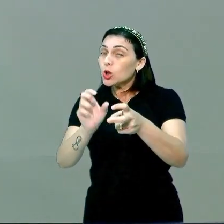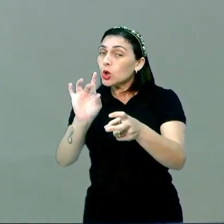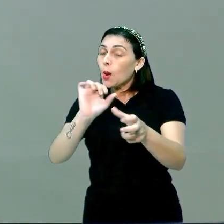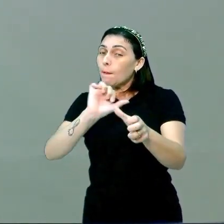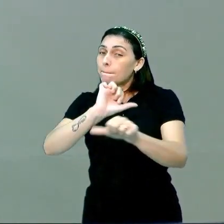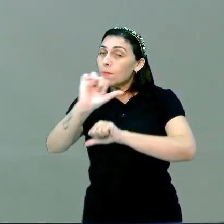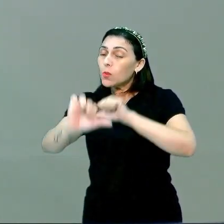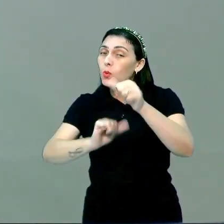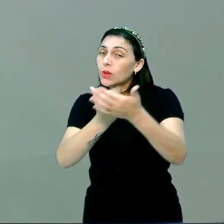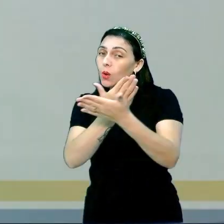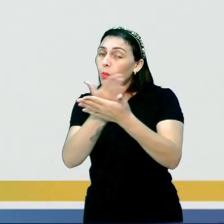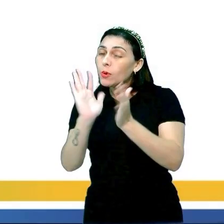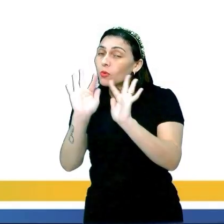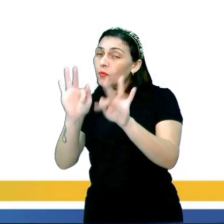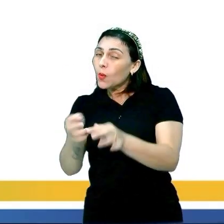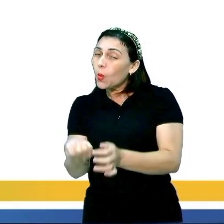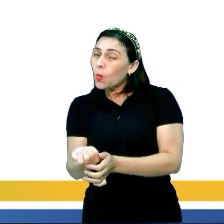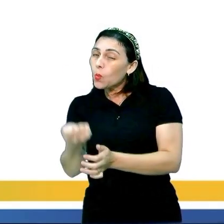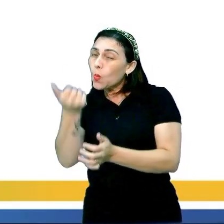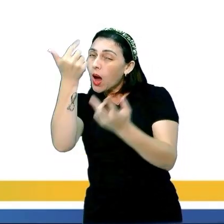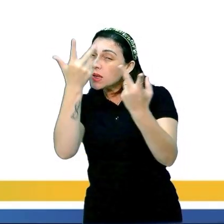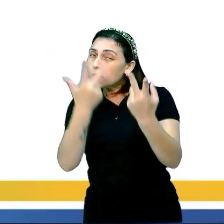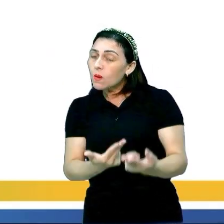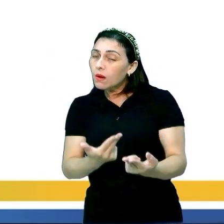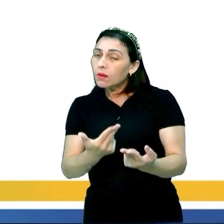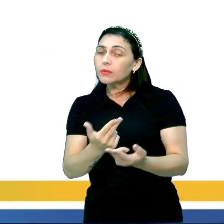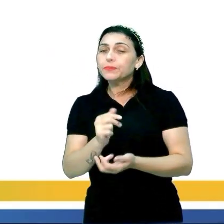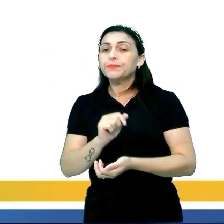muda o começo, o final ele é praticamente o mesmo, olha aí.